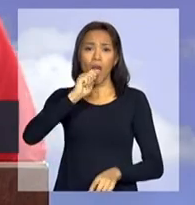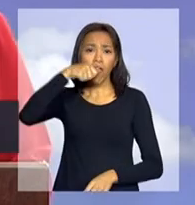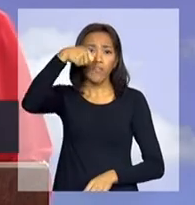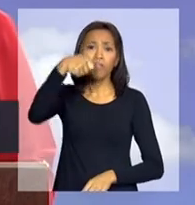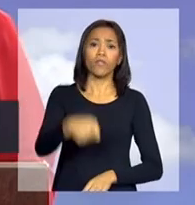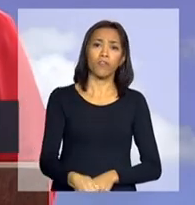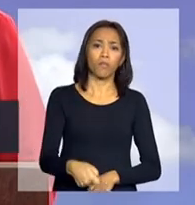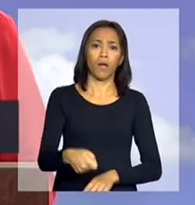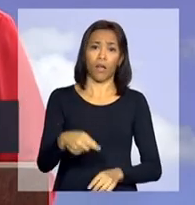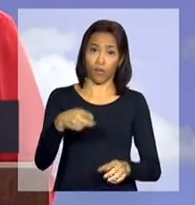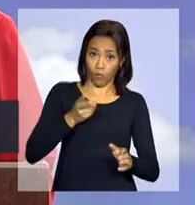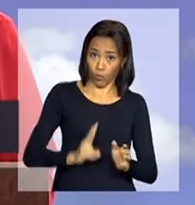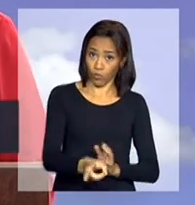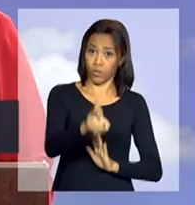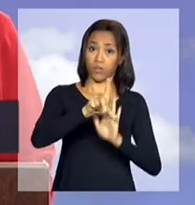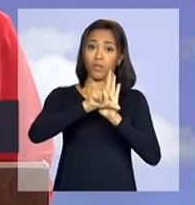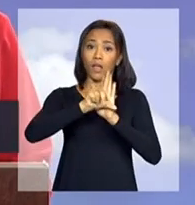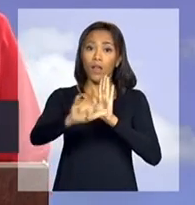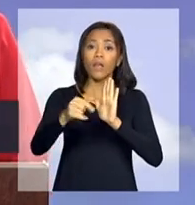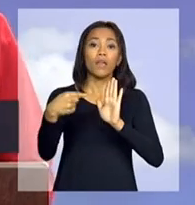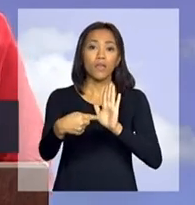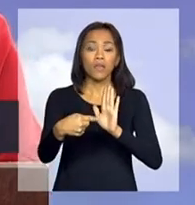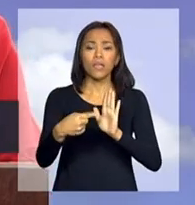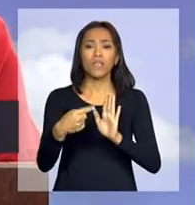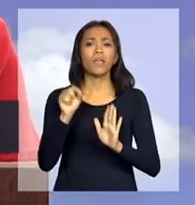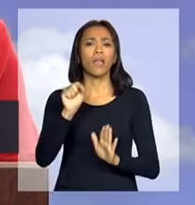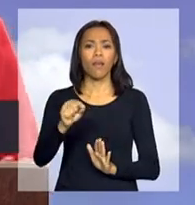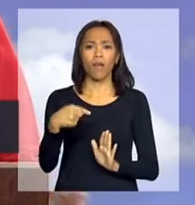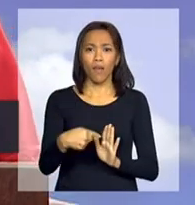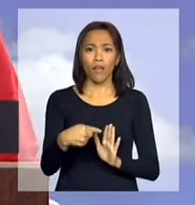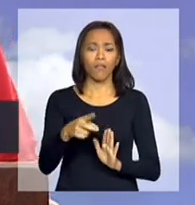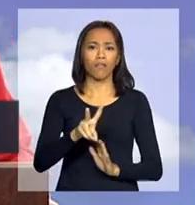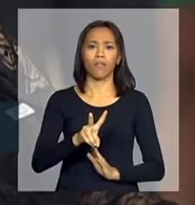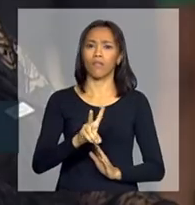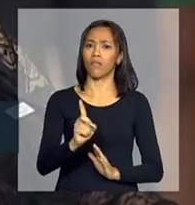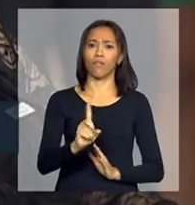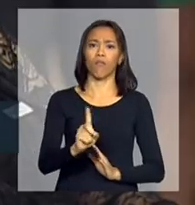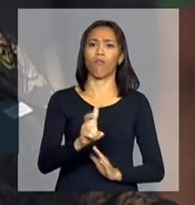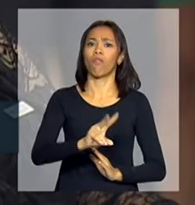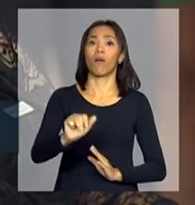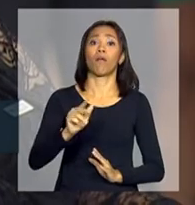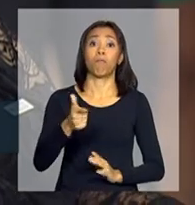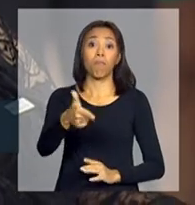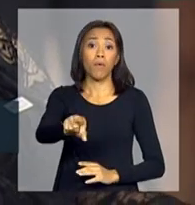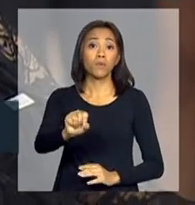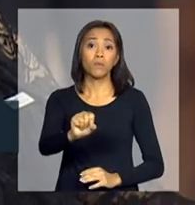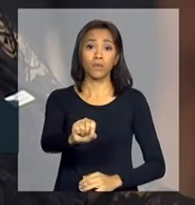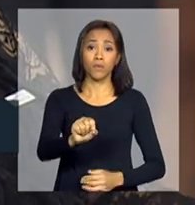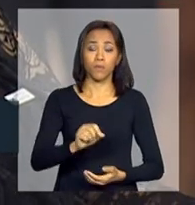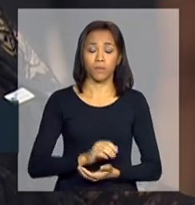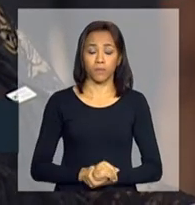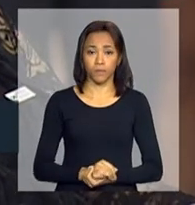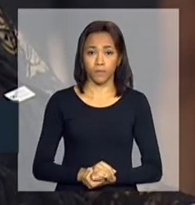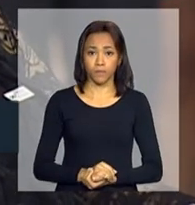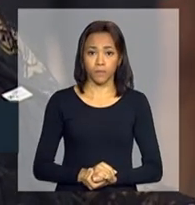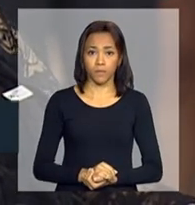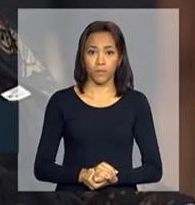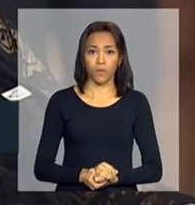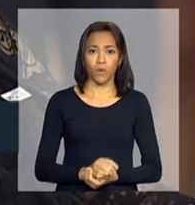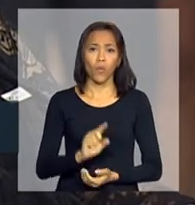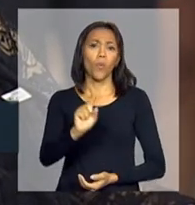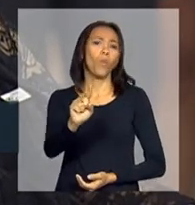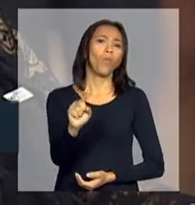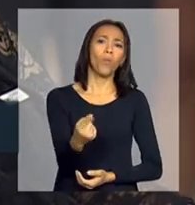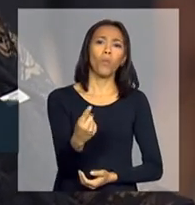da própria lei no sentido de que não será mais e não será mais um